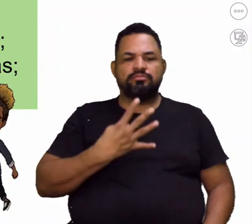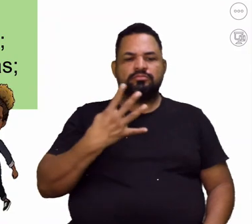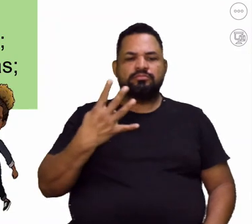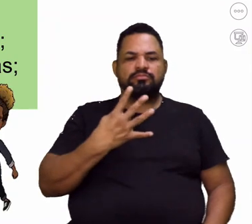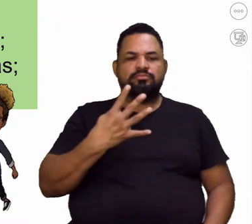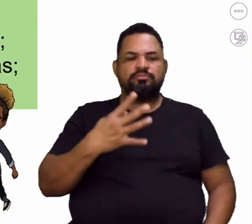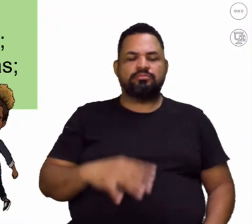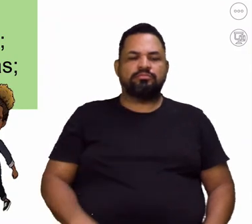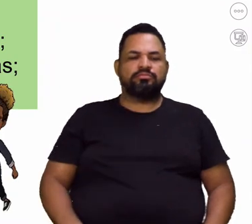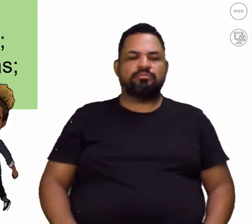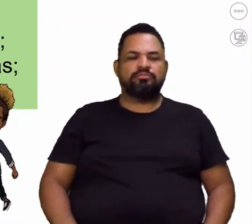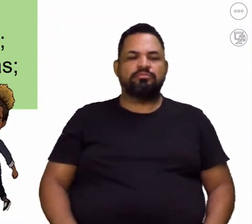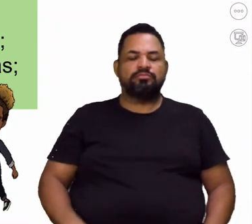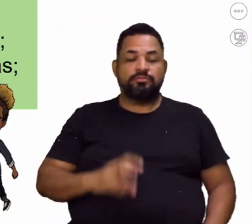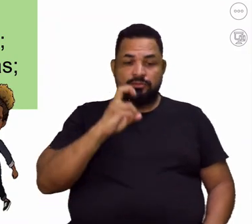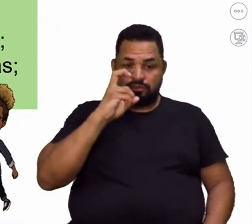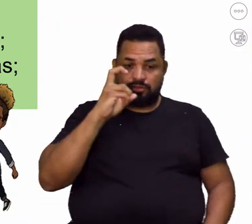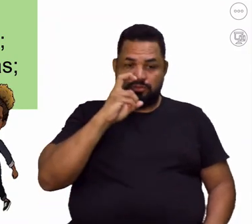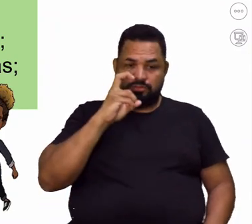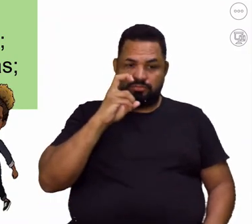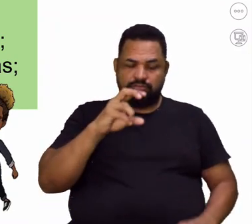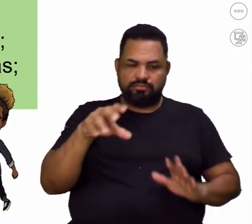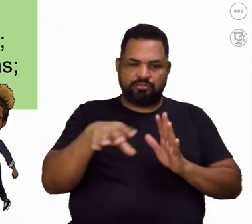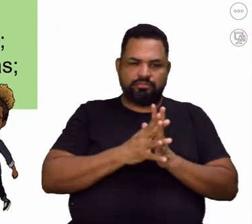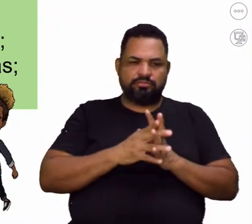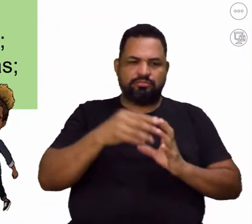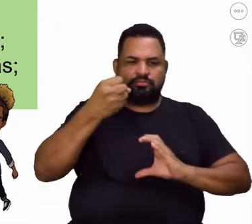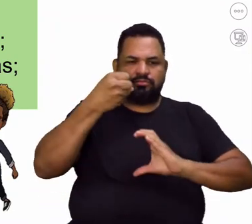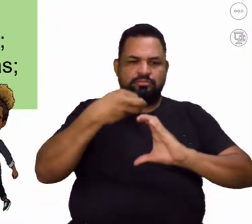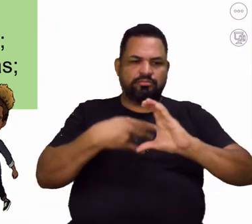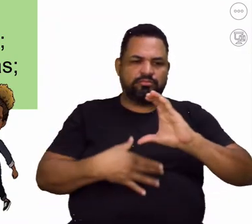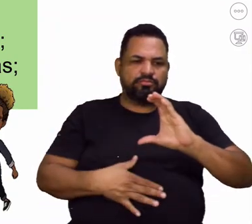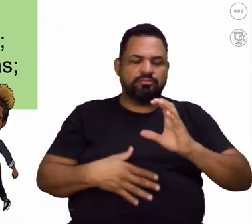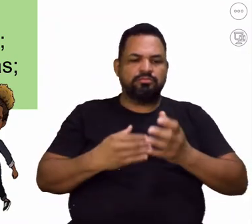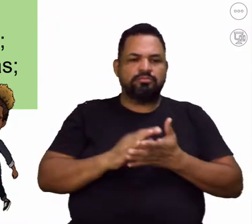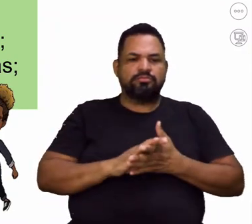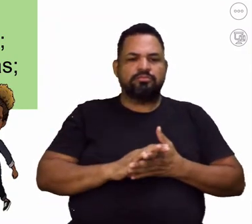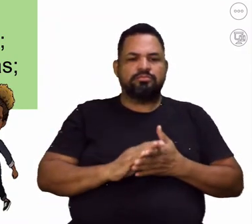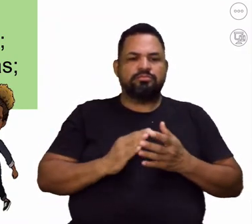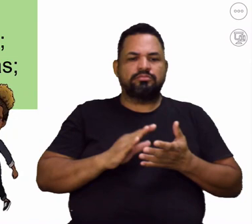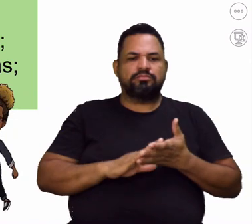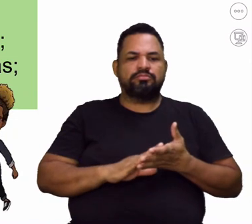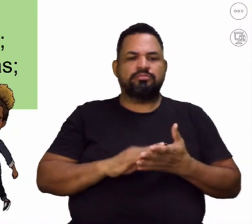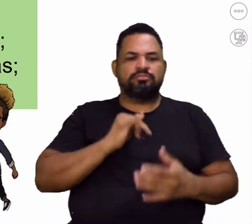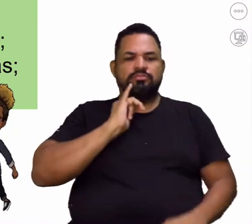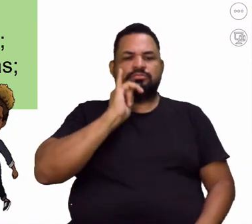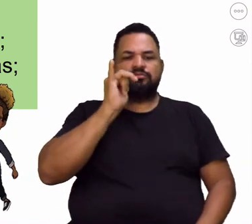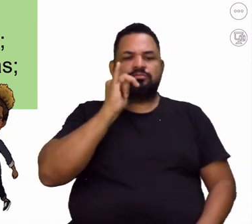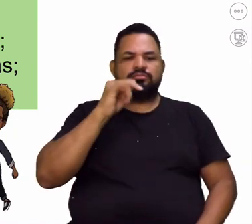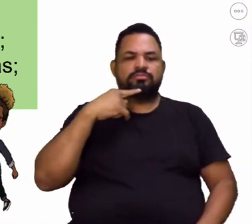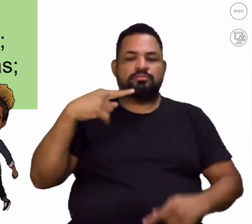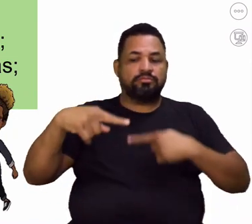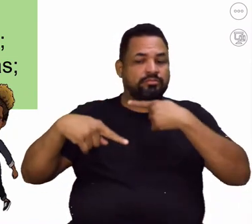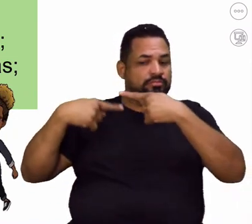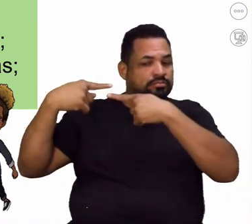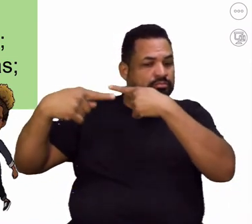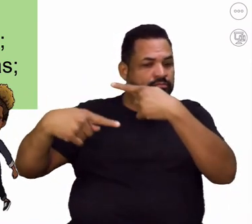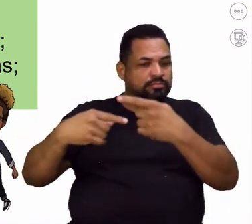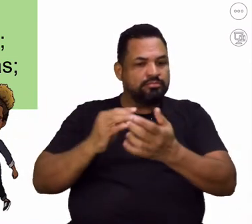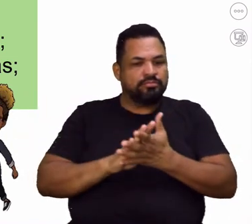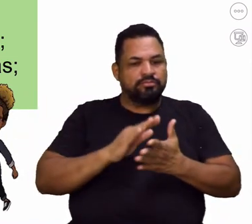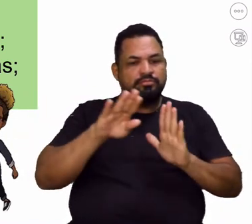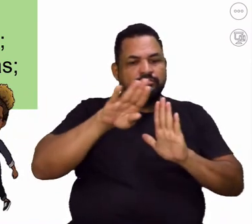5 bases textuais, 5 tipos, né, de tipos de texto. Temos o narrativo, que é a sequência temporal,